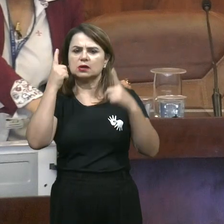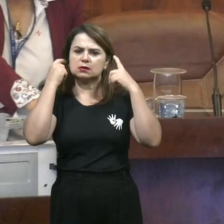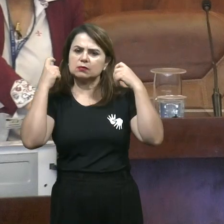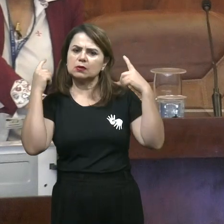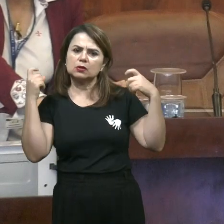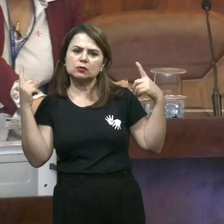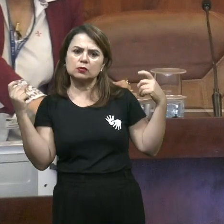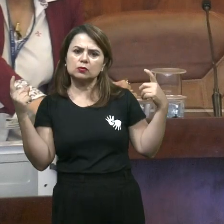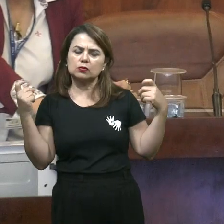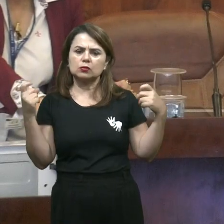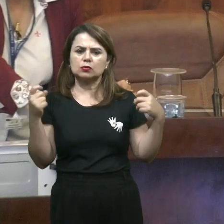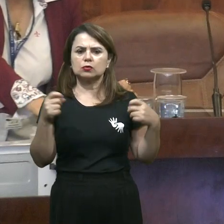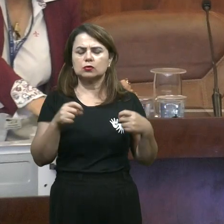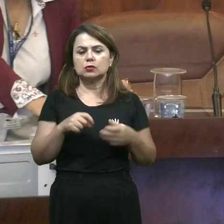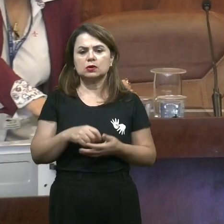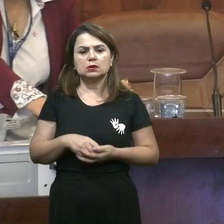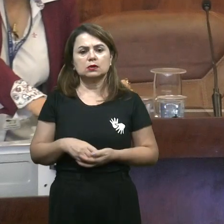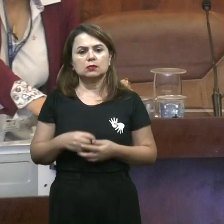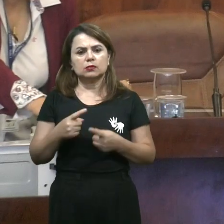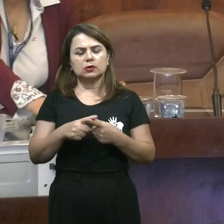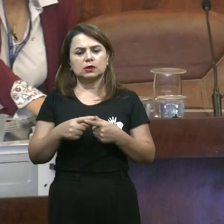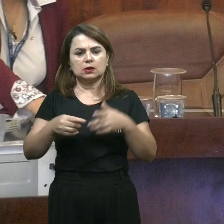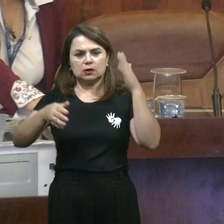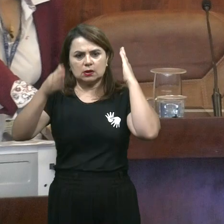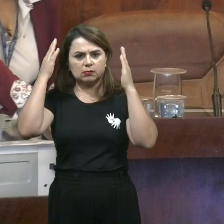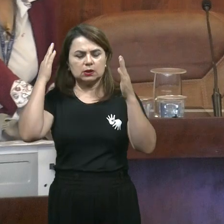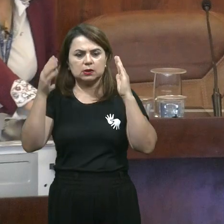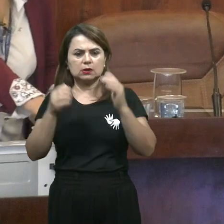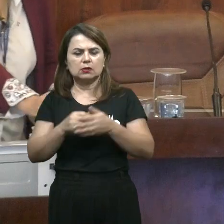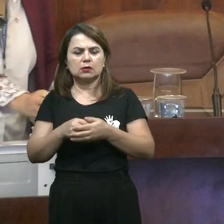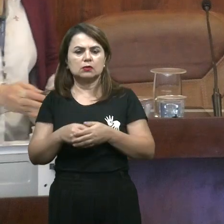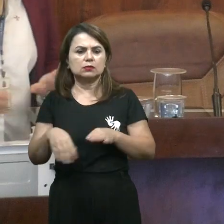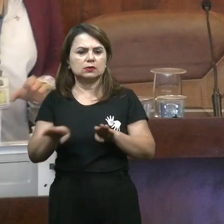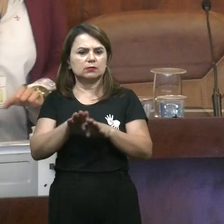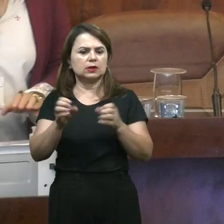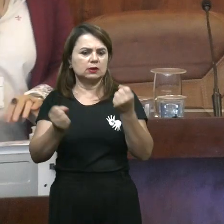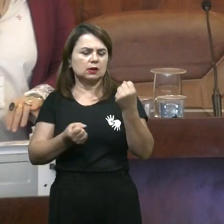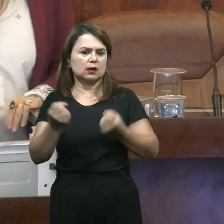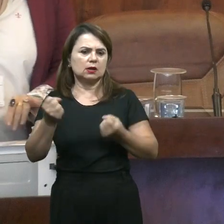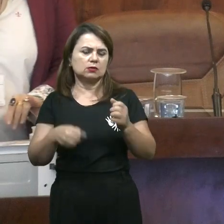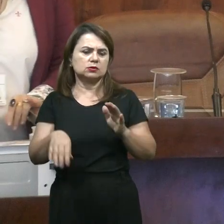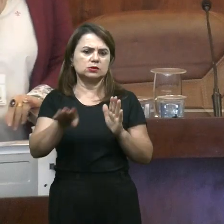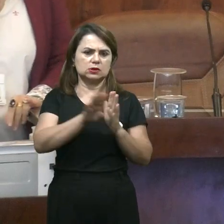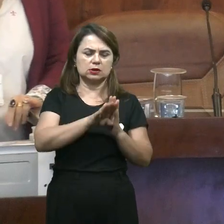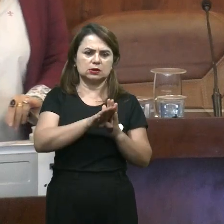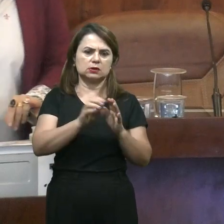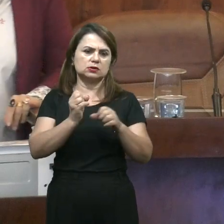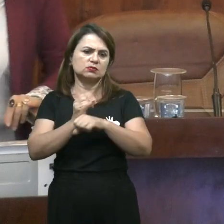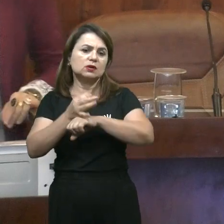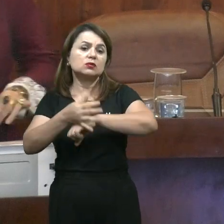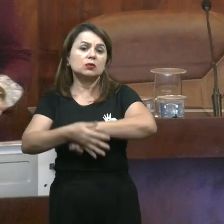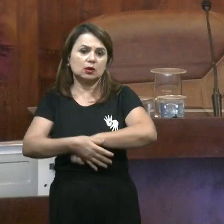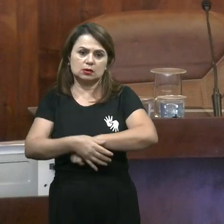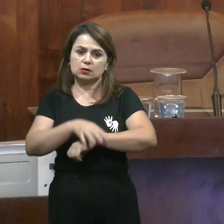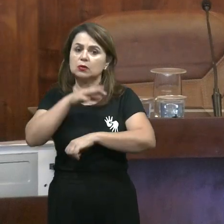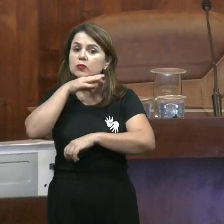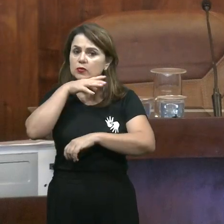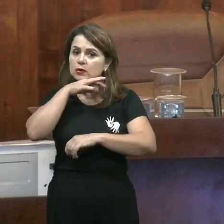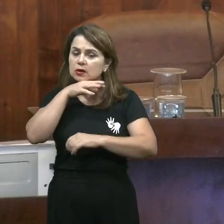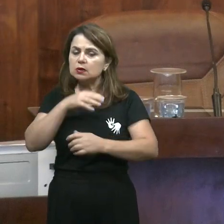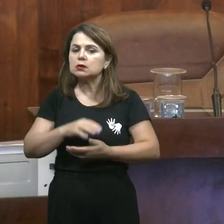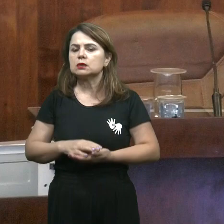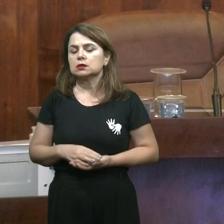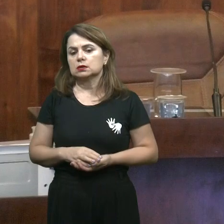proveniente dos desembarques de automóveis, dos caminhões durante a madrugada. Em discussão, o